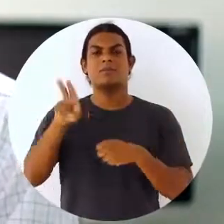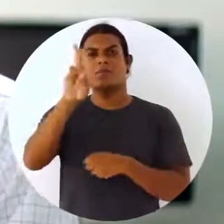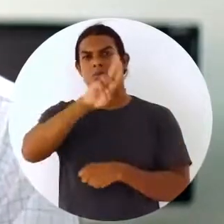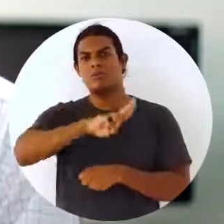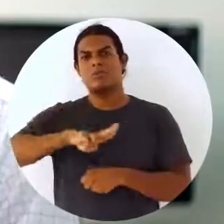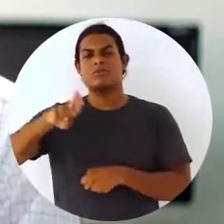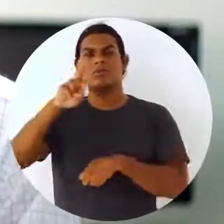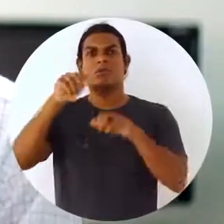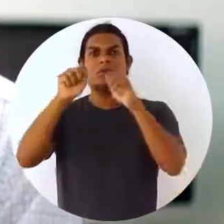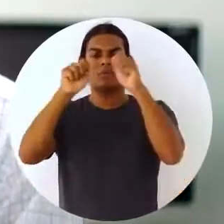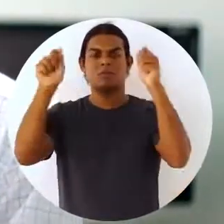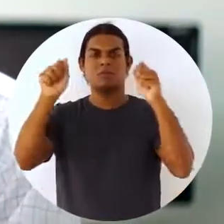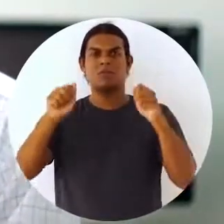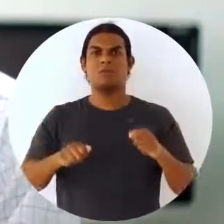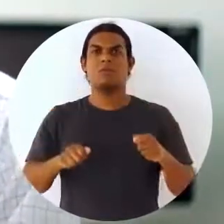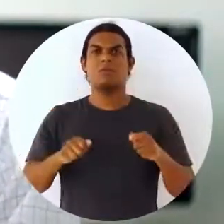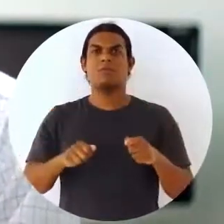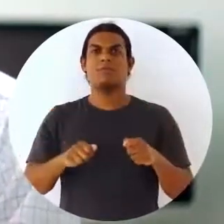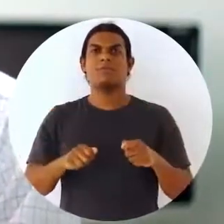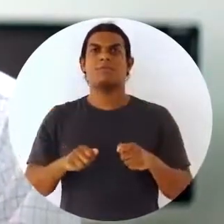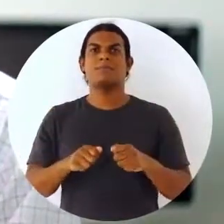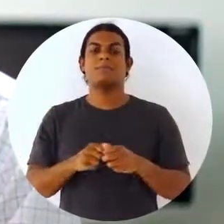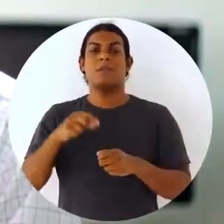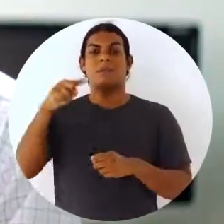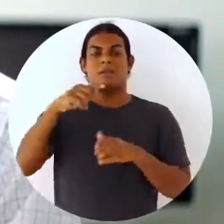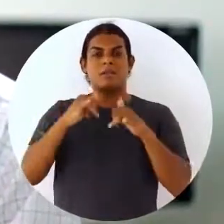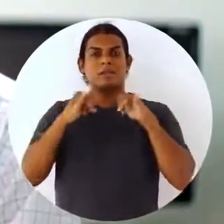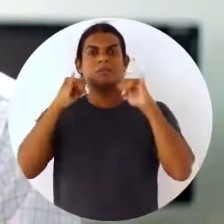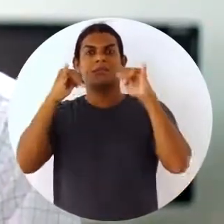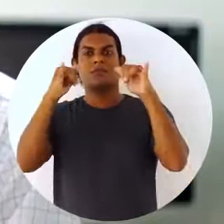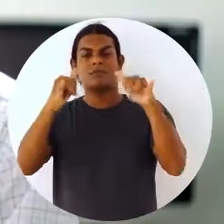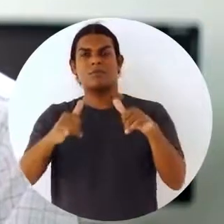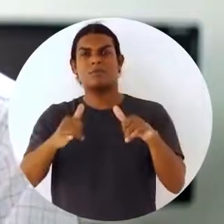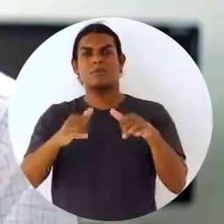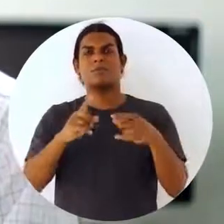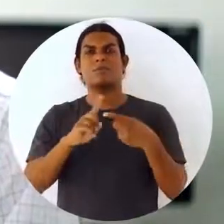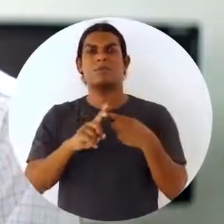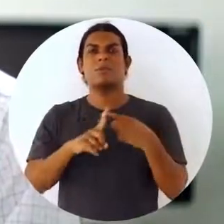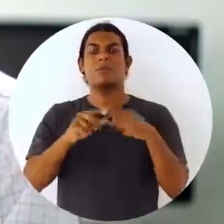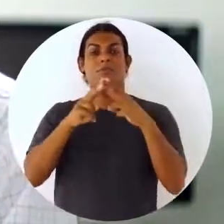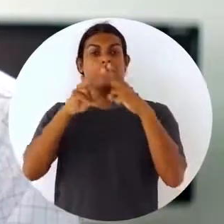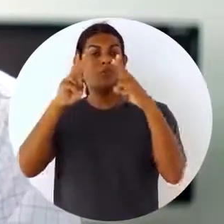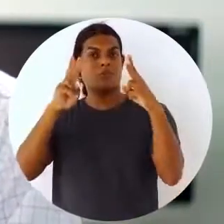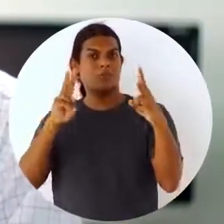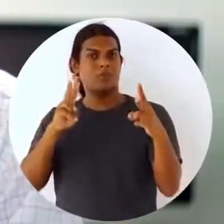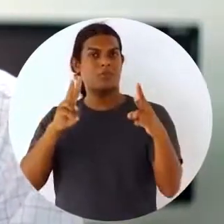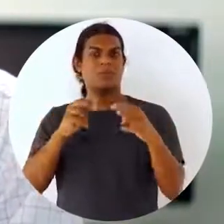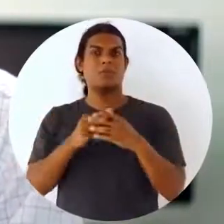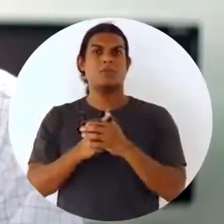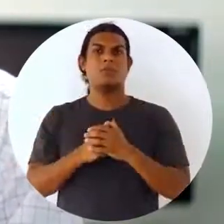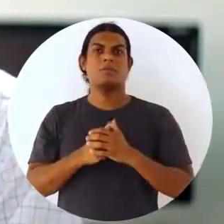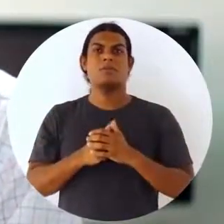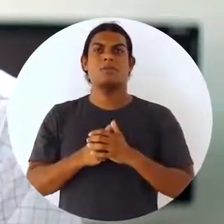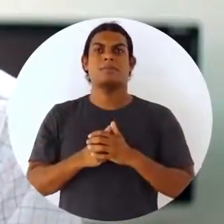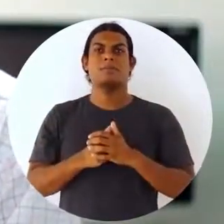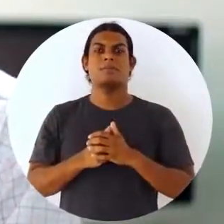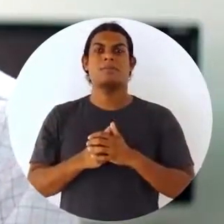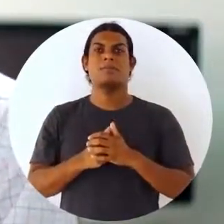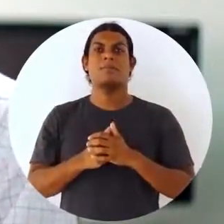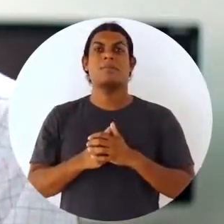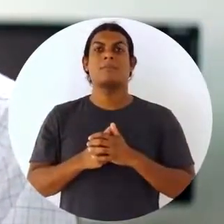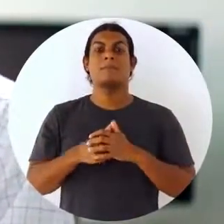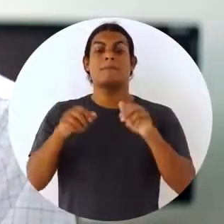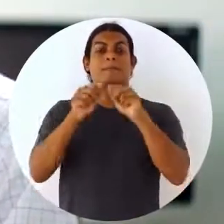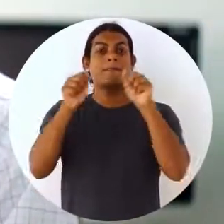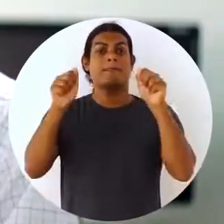estar disponível dessa informação, dessa obra virtualmente. Eu tenho se o sistema vai precisar ser